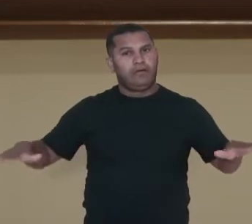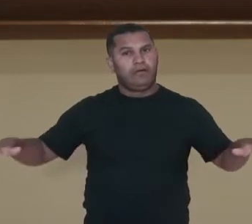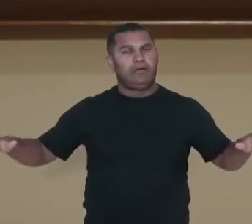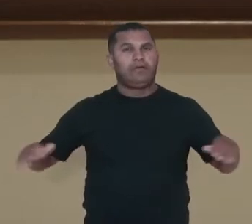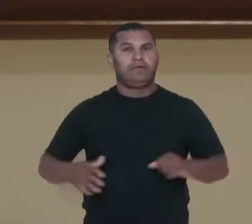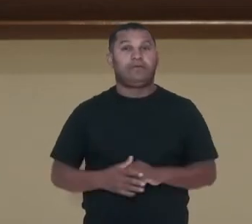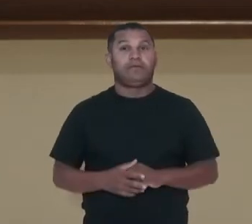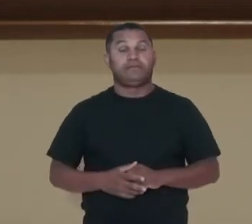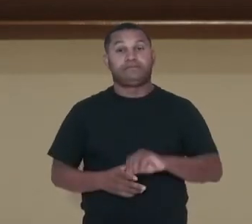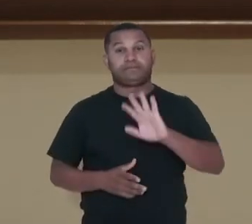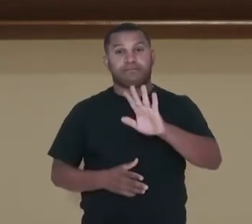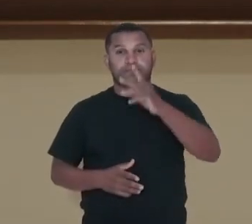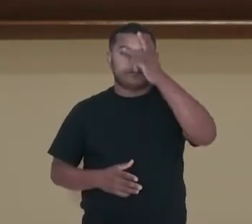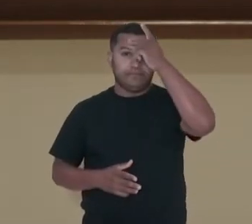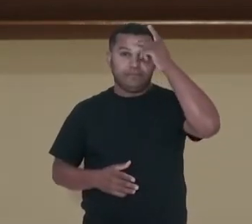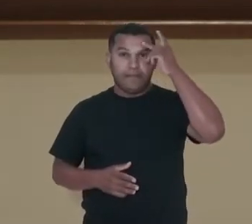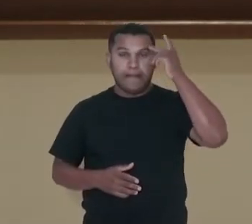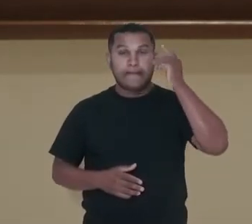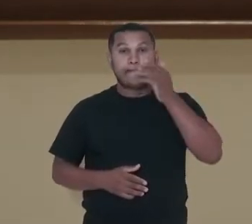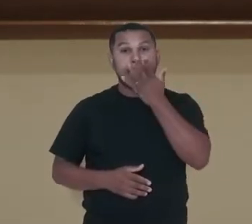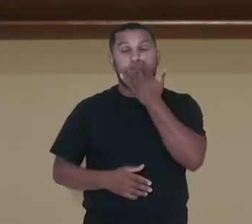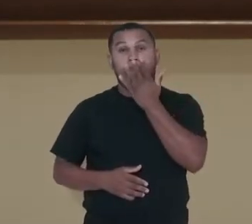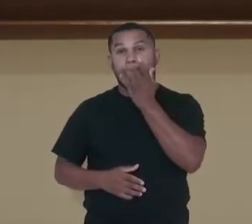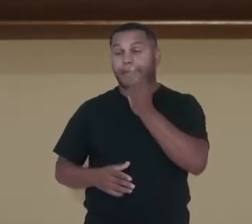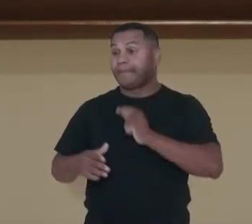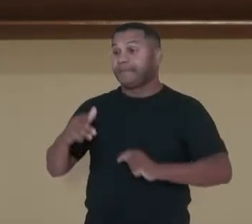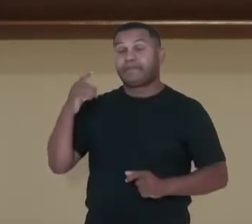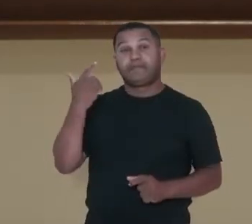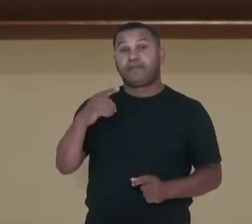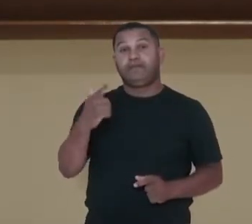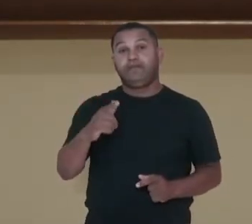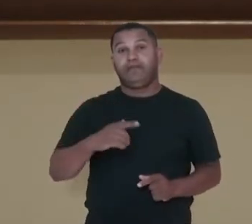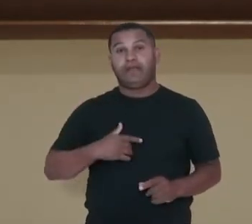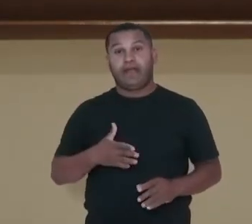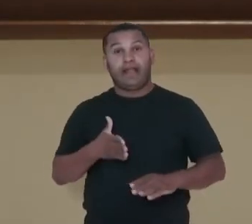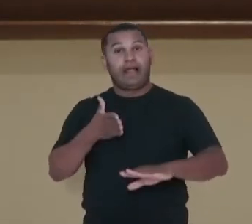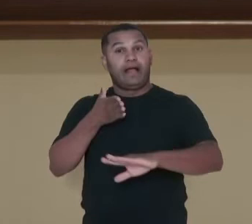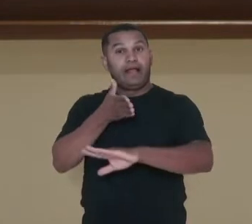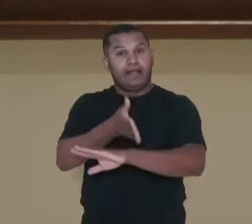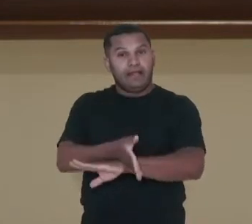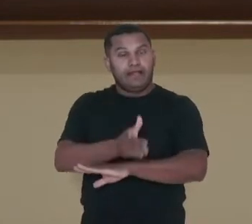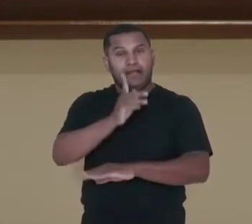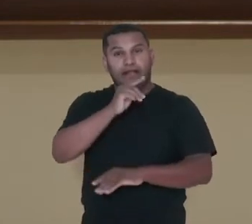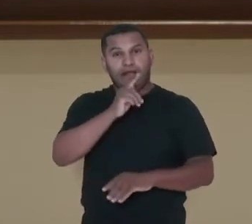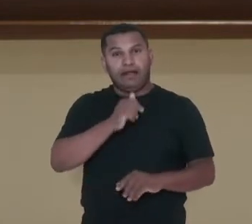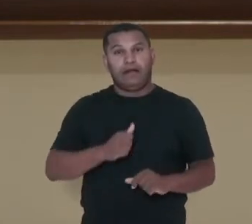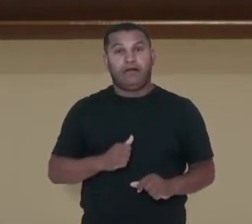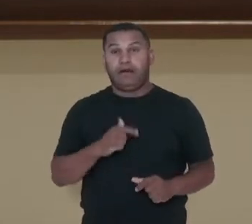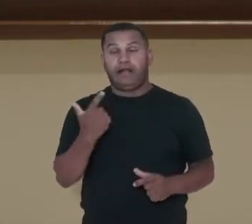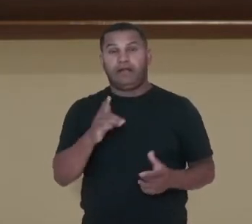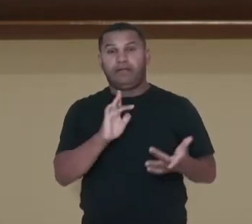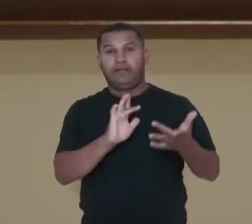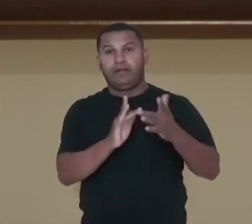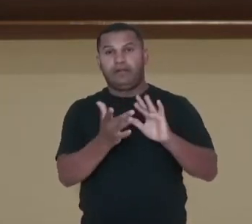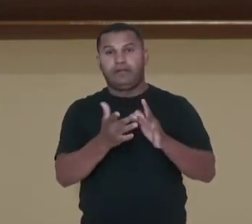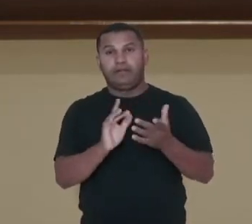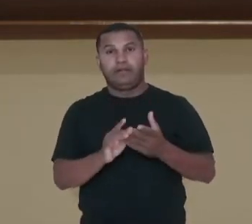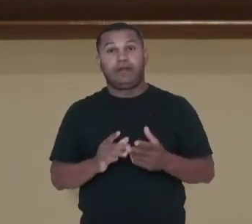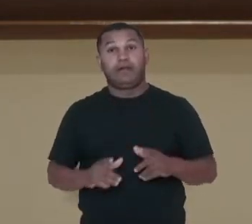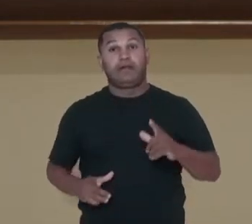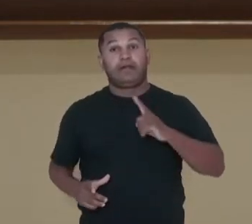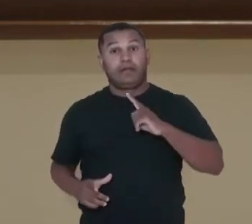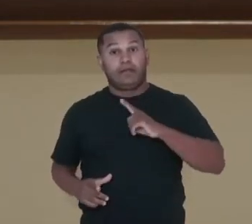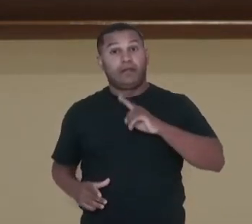não está contaminada pela esquistossomose, tem contato ali, direto, pele com a água contaminada.